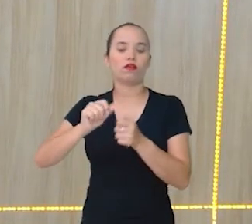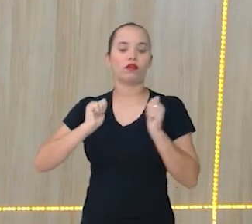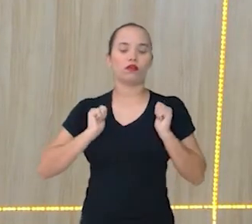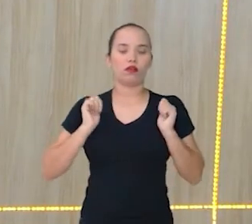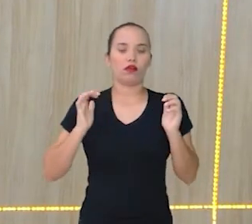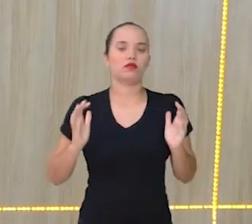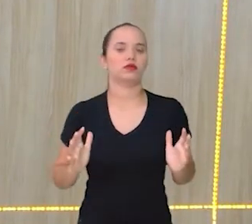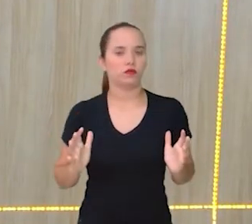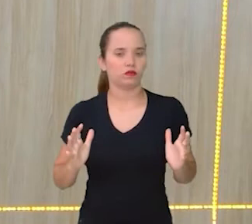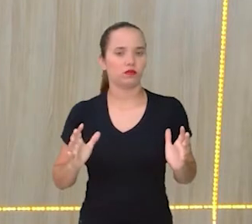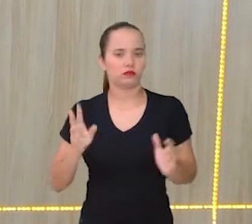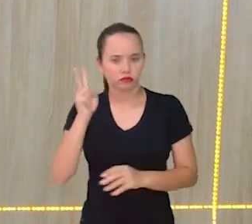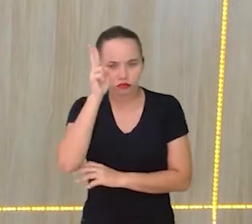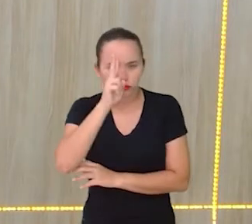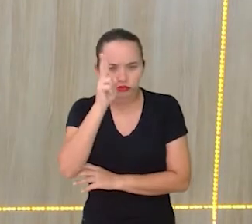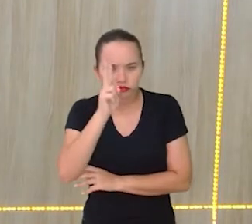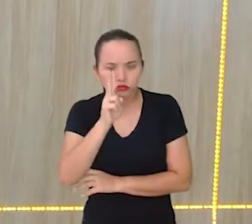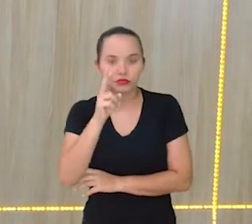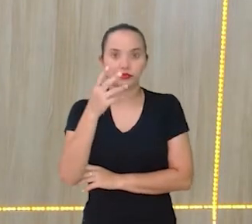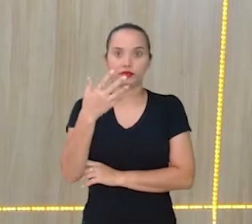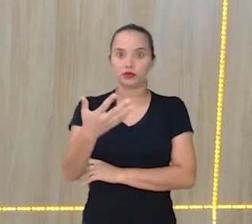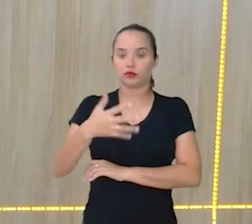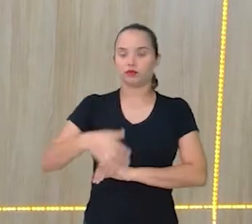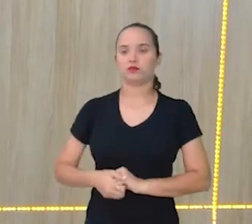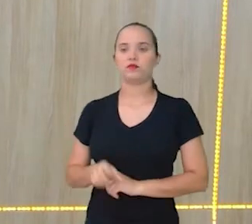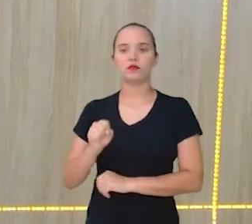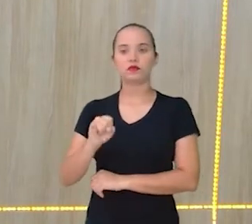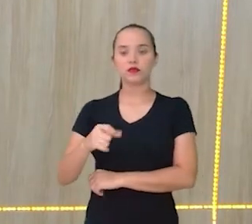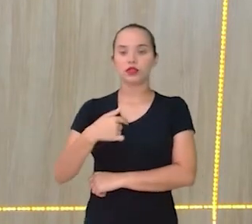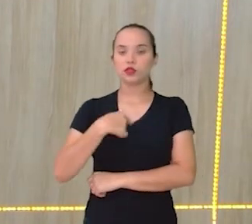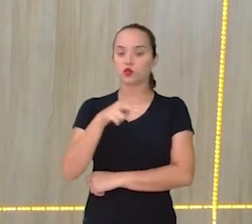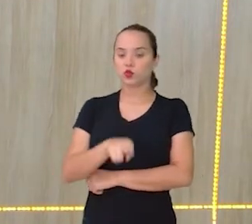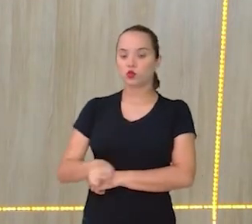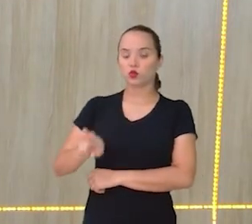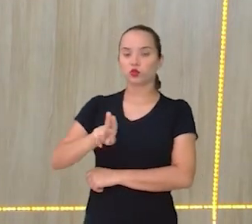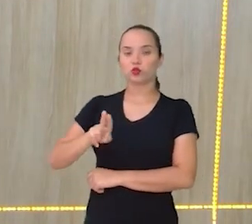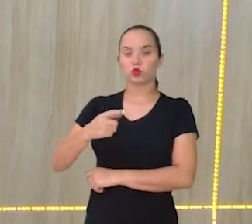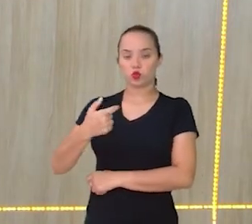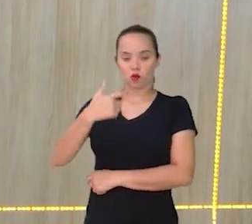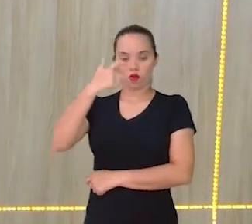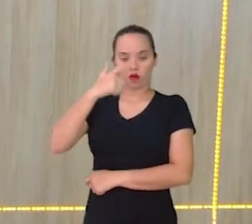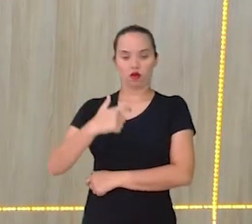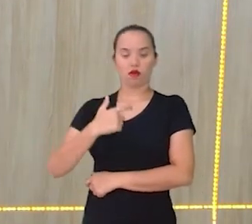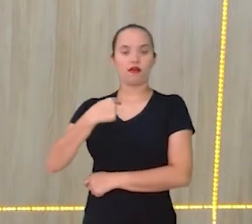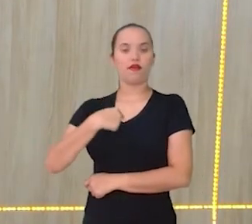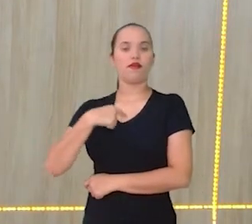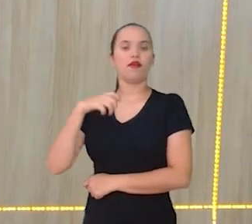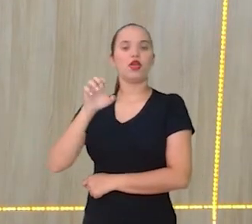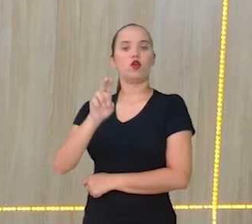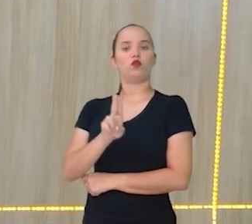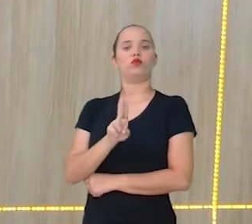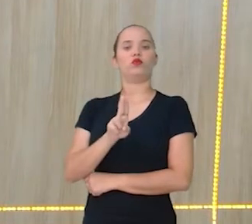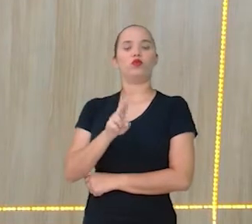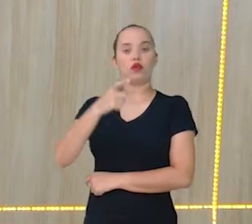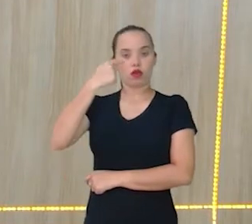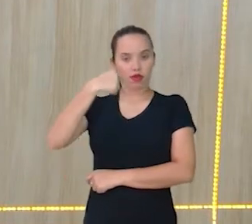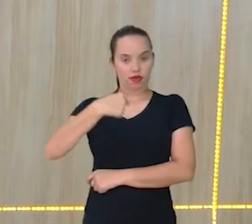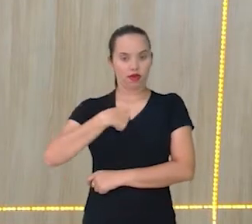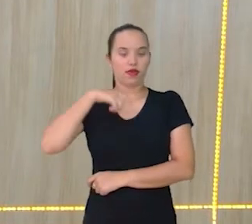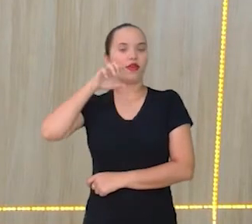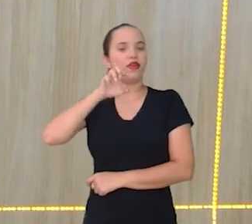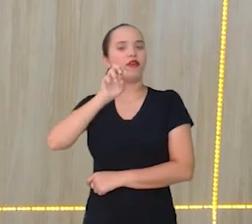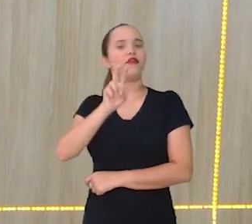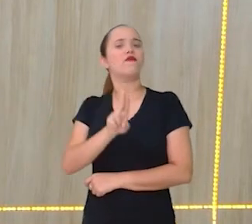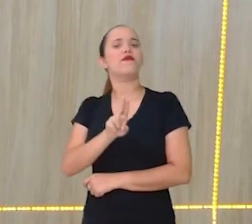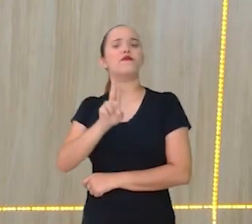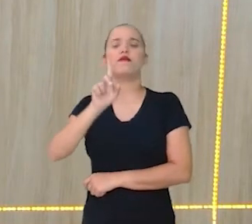ação. Lembram disso? Então, se eu utilizo o pronome eu é quem está falando. Então, quem está dando